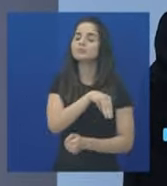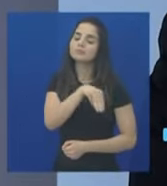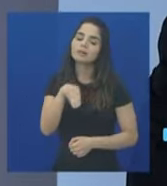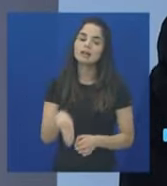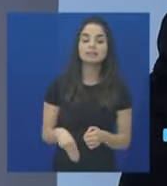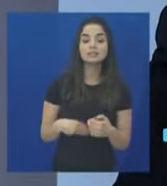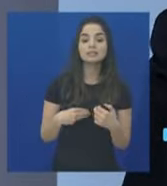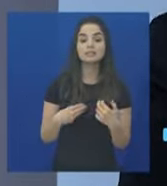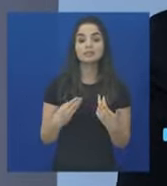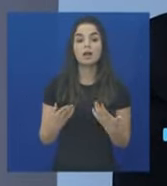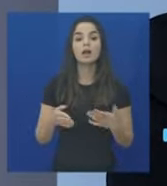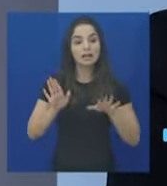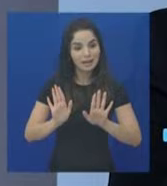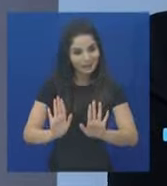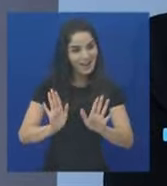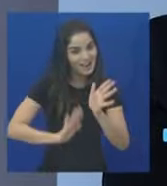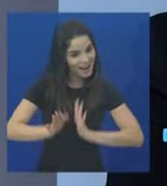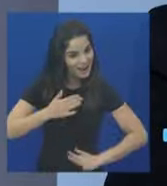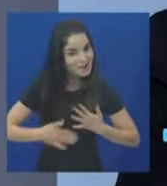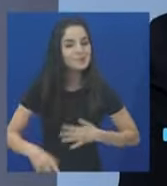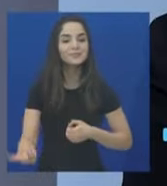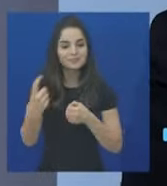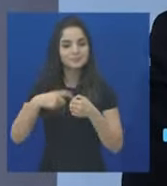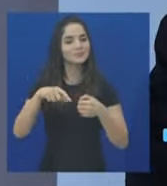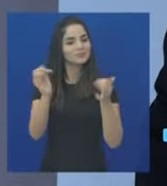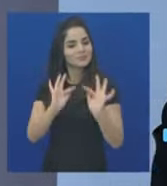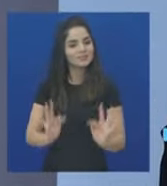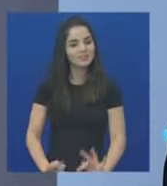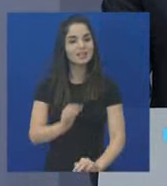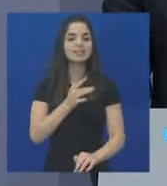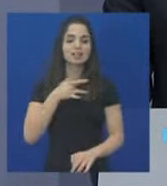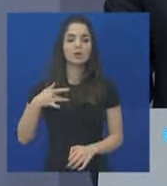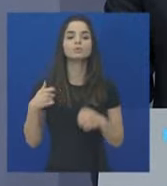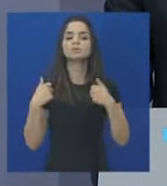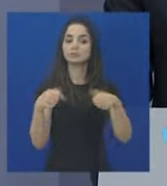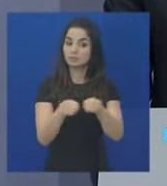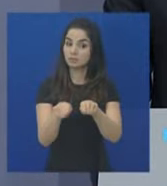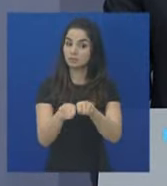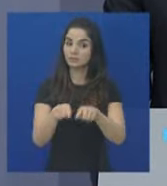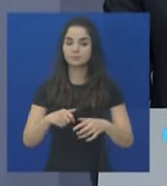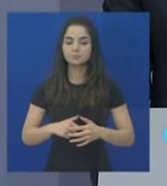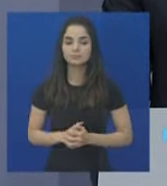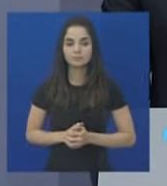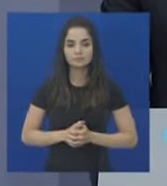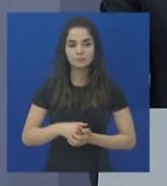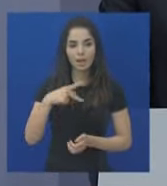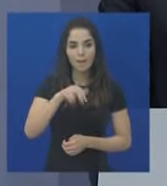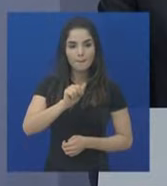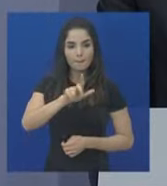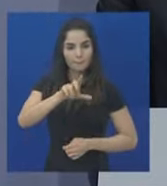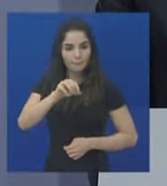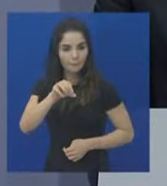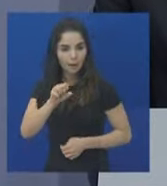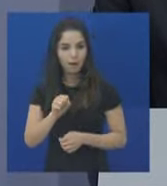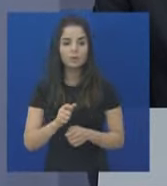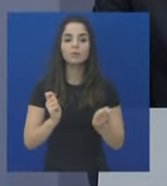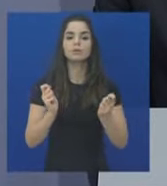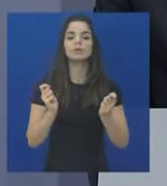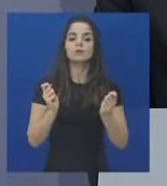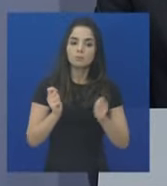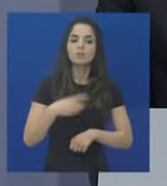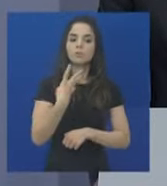população de Cabo Frio vai voltar a ser feliz na saúde também. Obrigado, candidato. Candidato Paulo César, o senhor tem 45